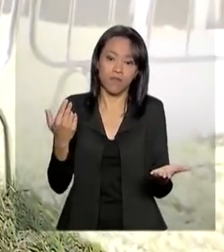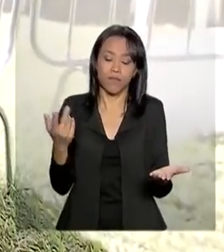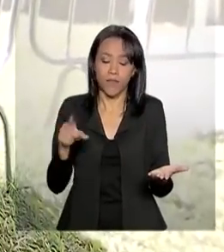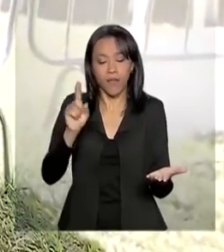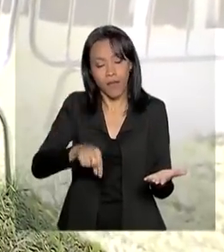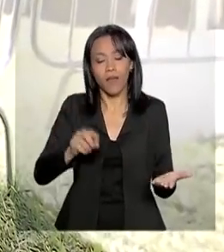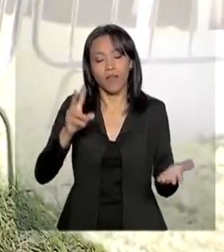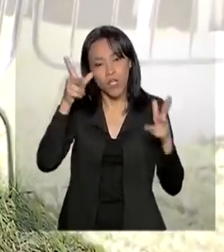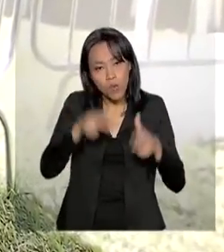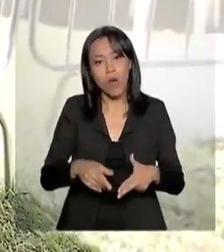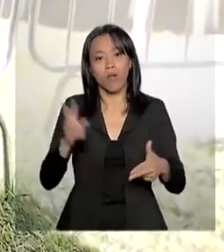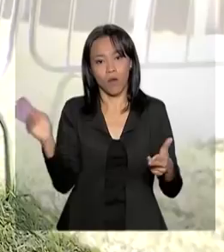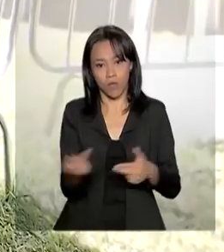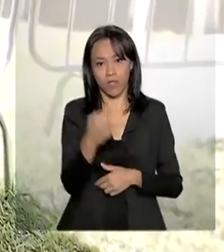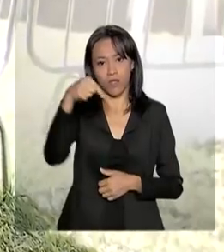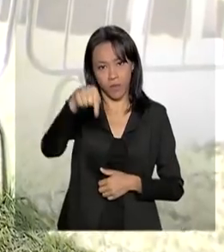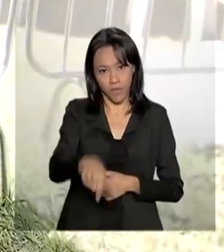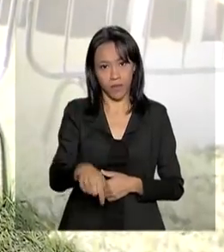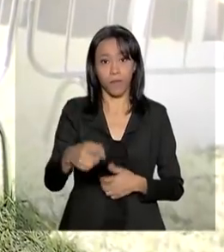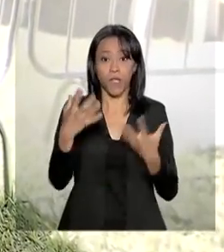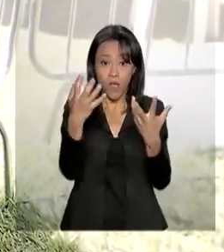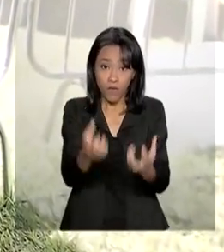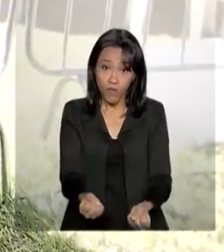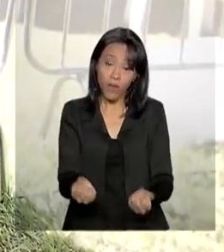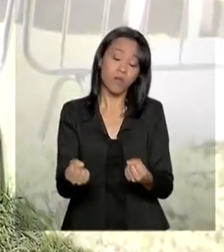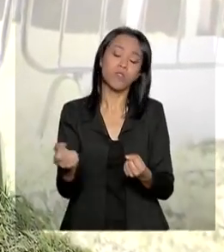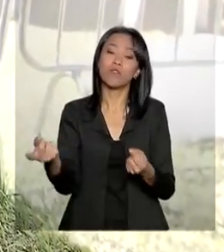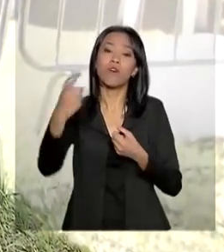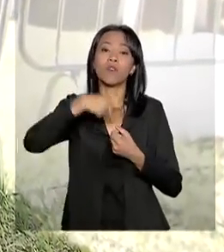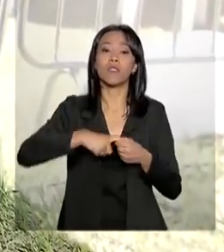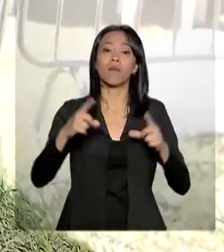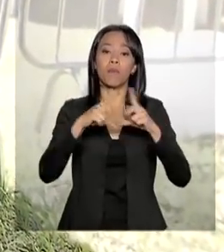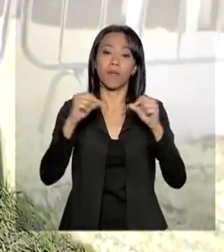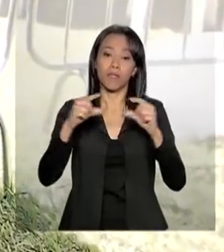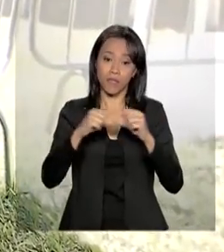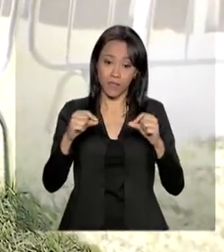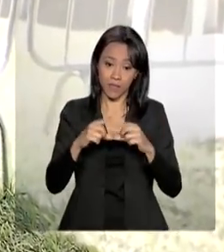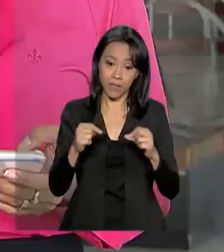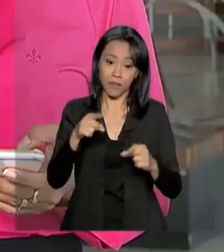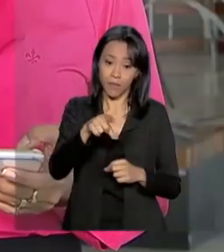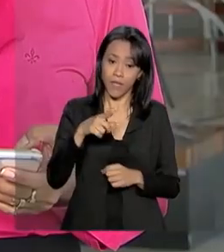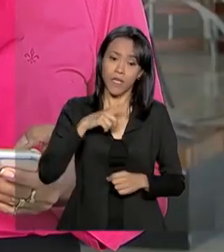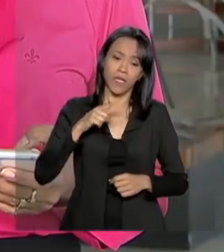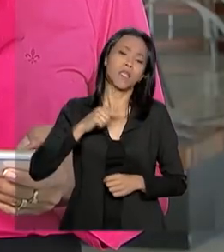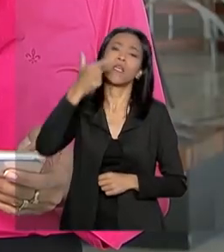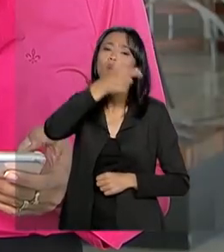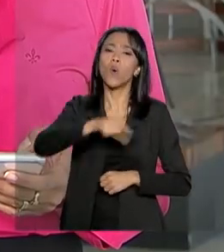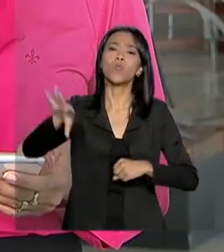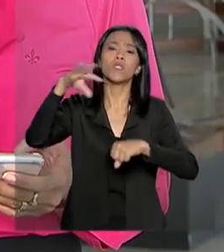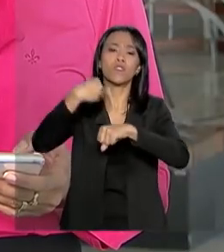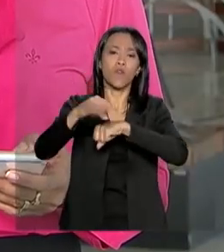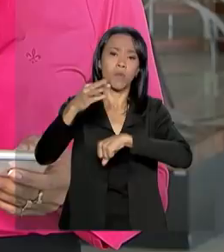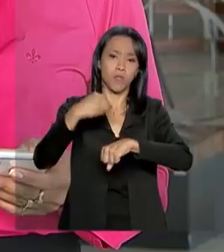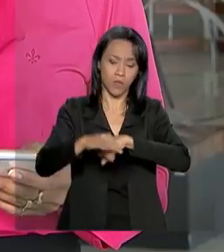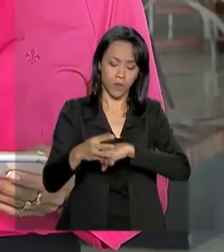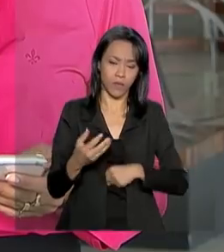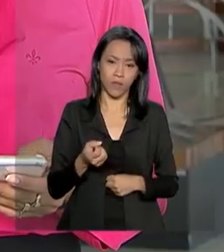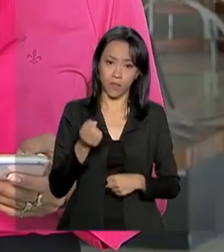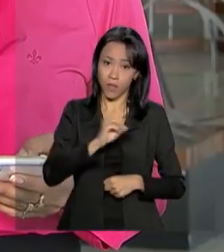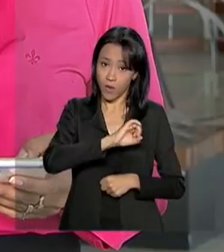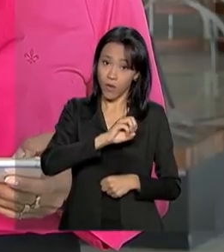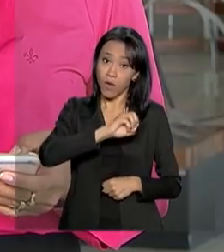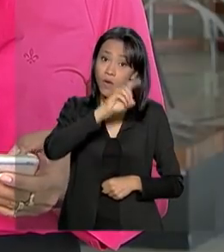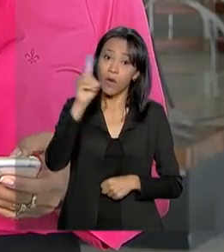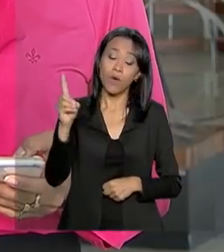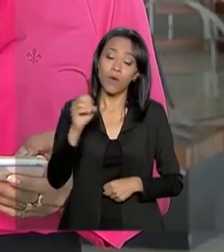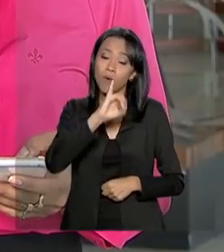o caso de Brumadinho. Nós vamos agora a Brasília conversar com a repórter Luciana Colares de Holanda, que tem outras informações do dia. Olá, Luciana,